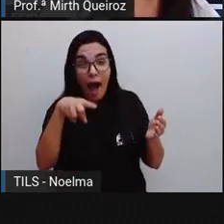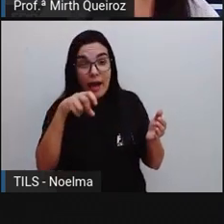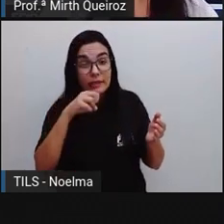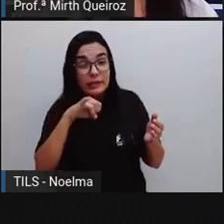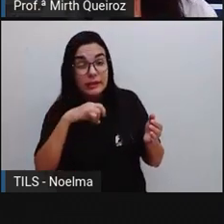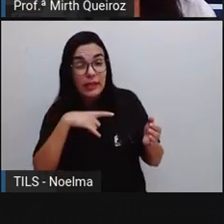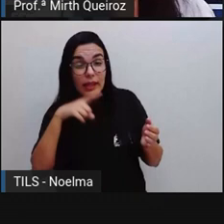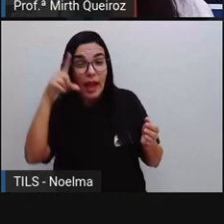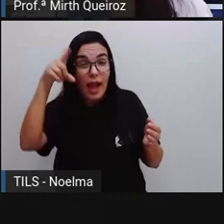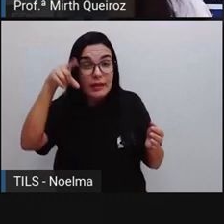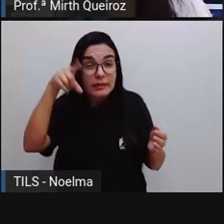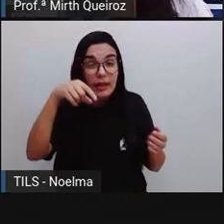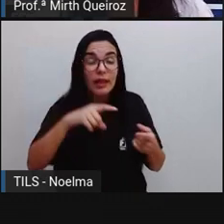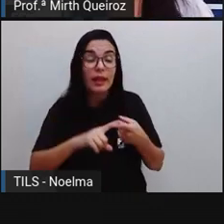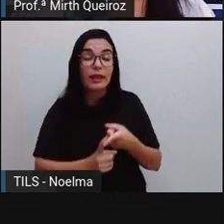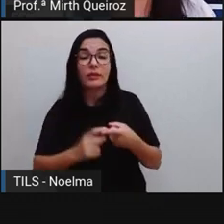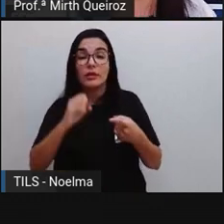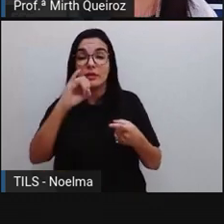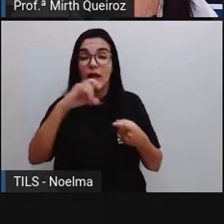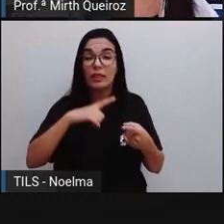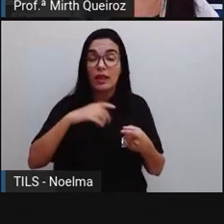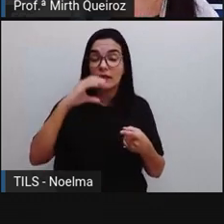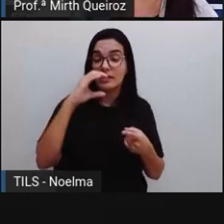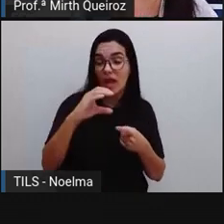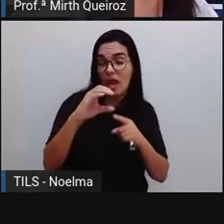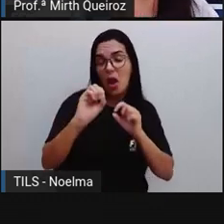SS, se é com C, né?